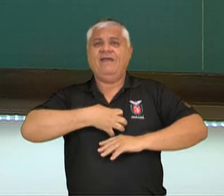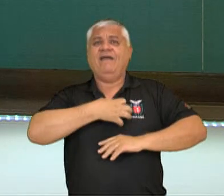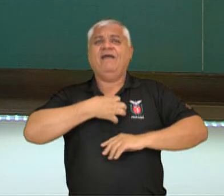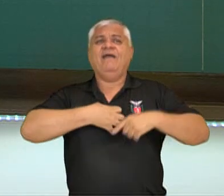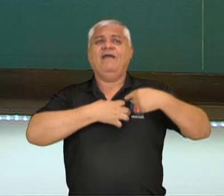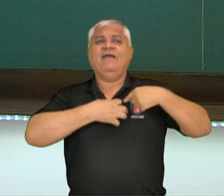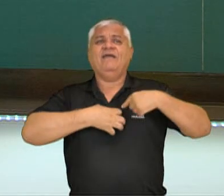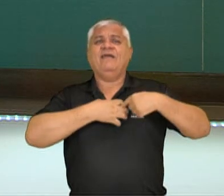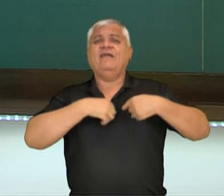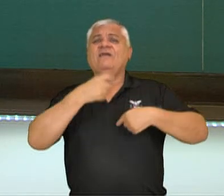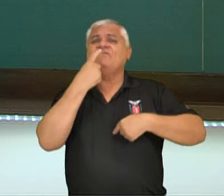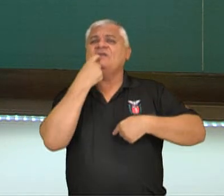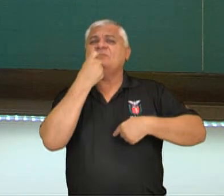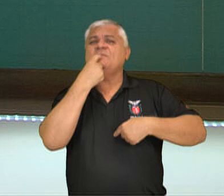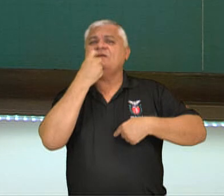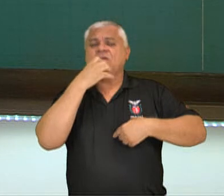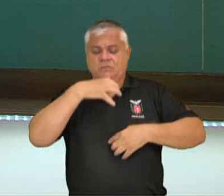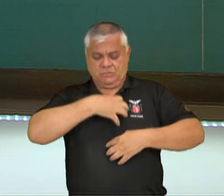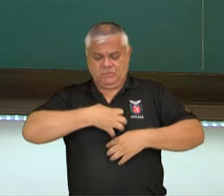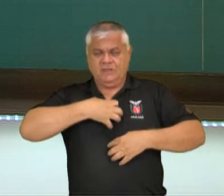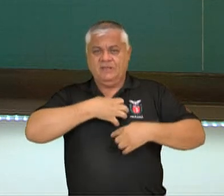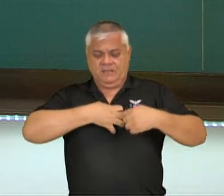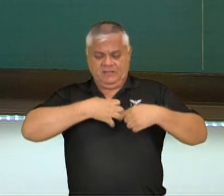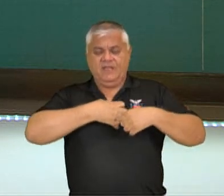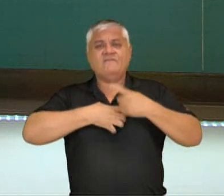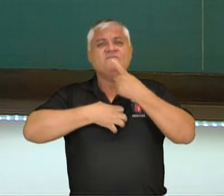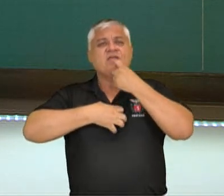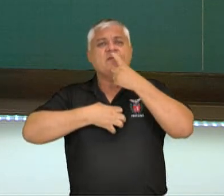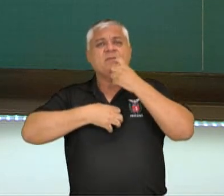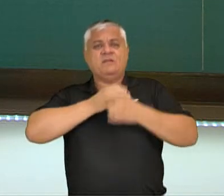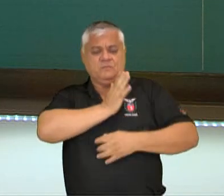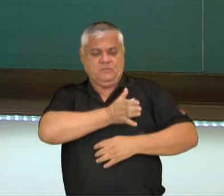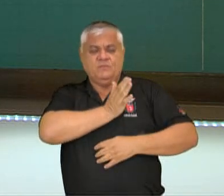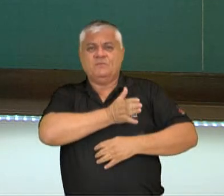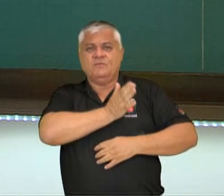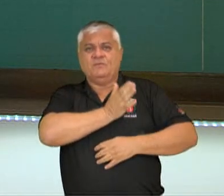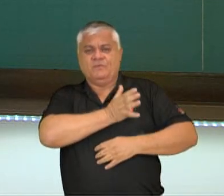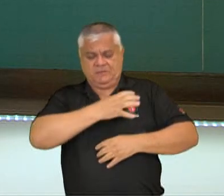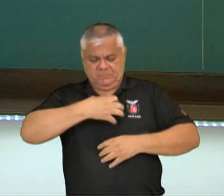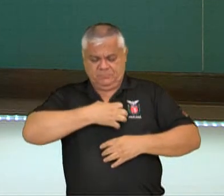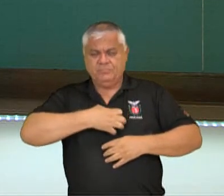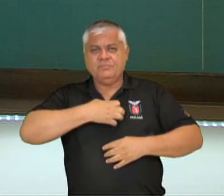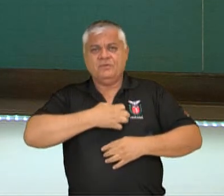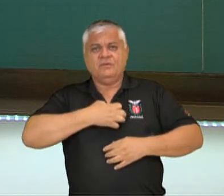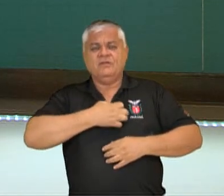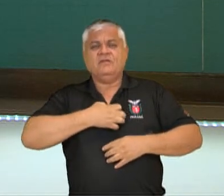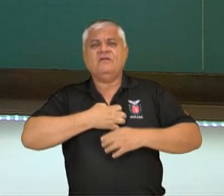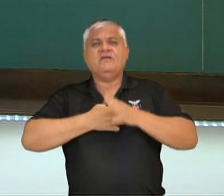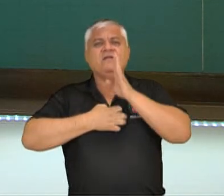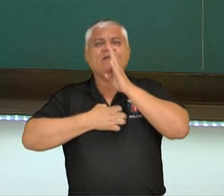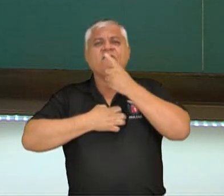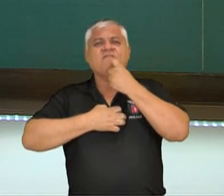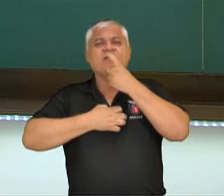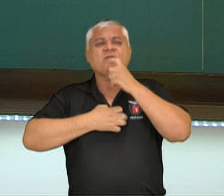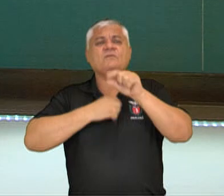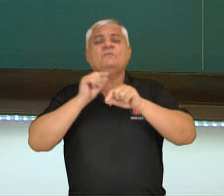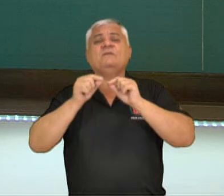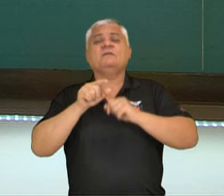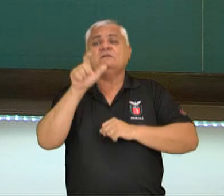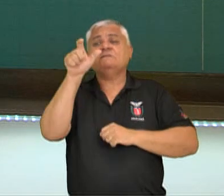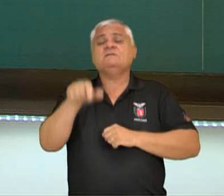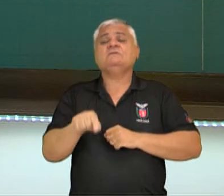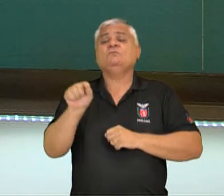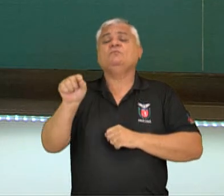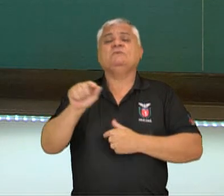do tronco vermelho, né? Mais ou menos aonde? No coração, né? A altura do coração. Esse indivíduo,